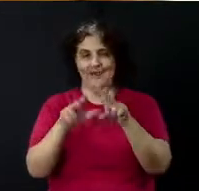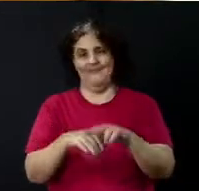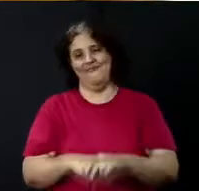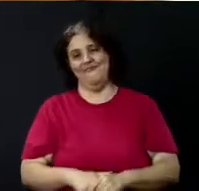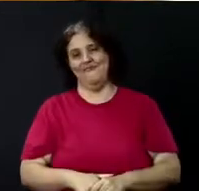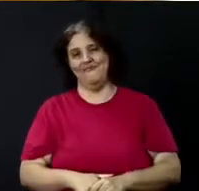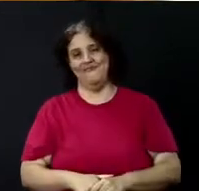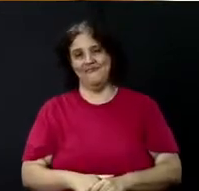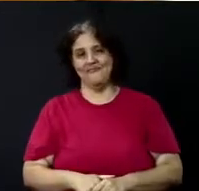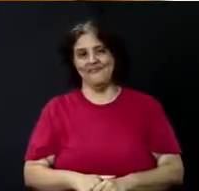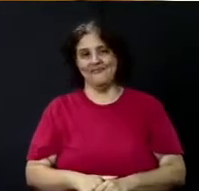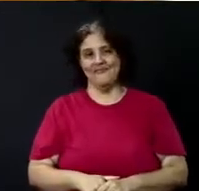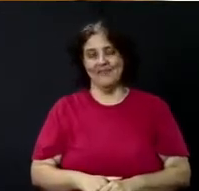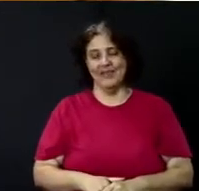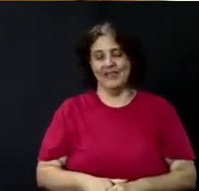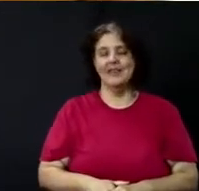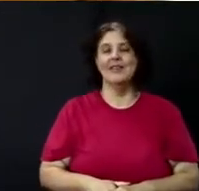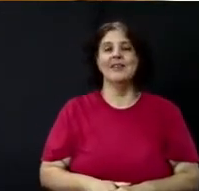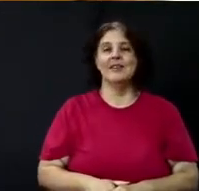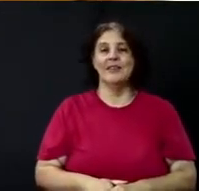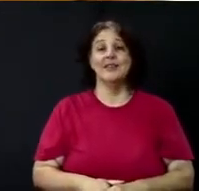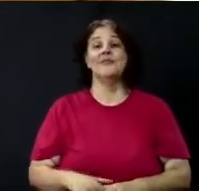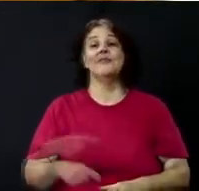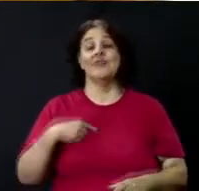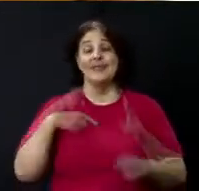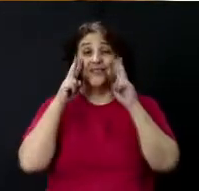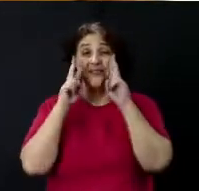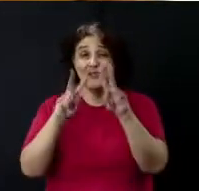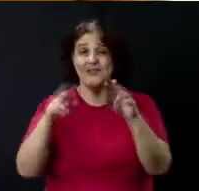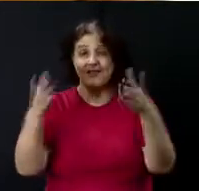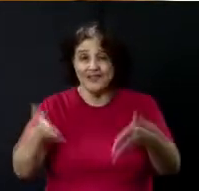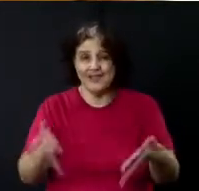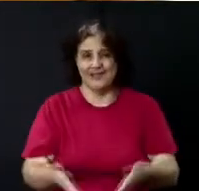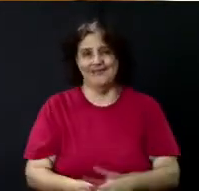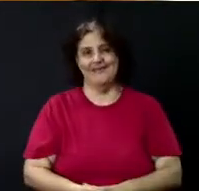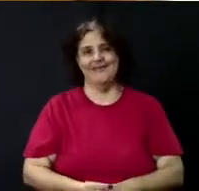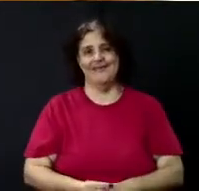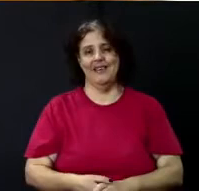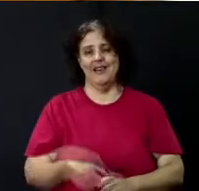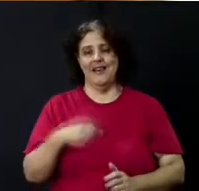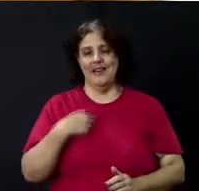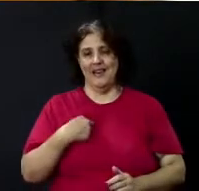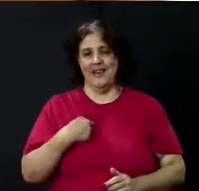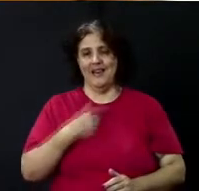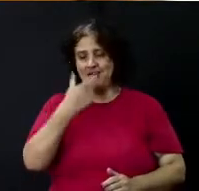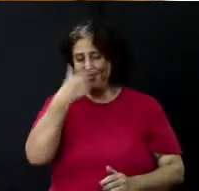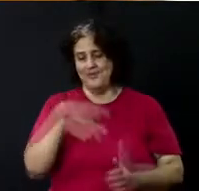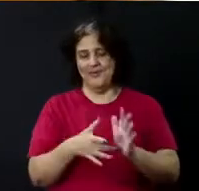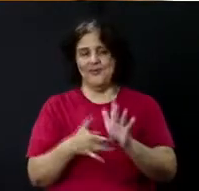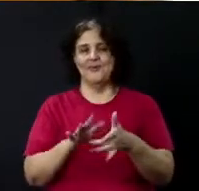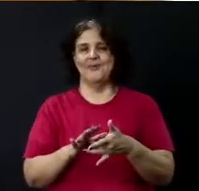era mais. Você já tem visto, disse Jesus. Sou eu. Então